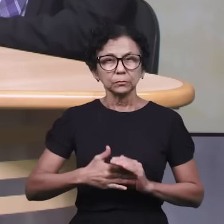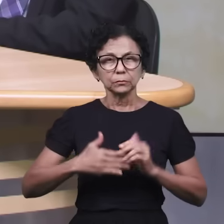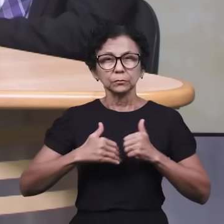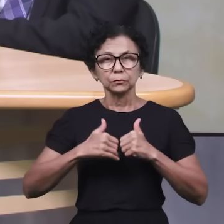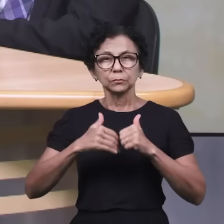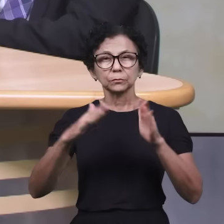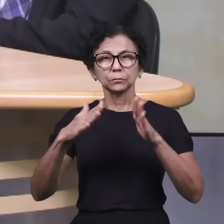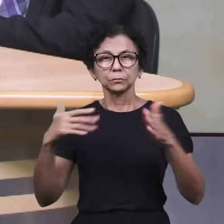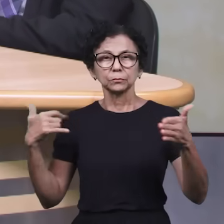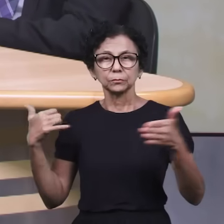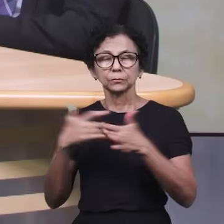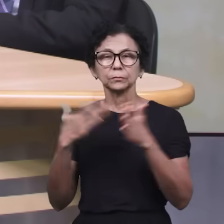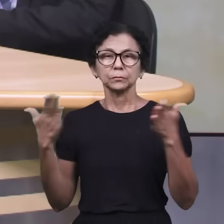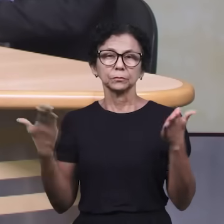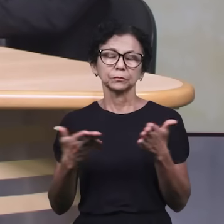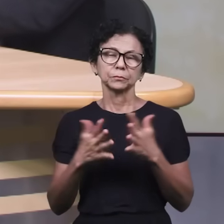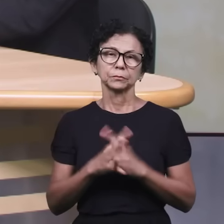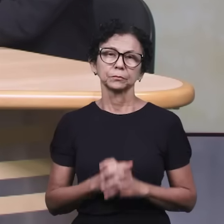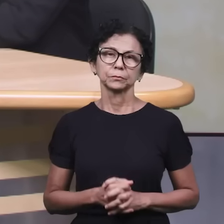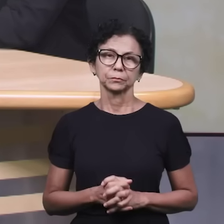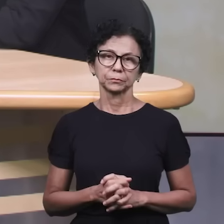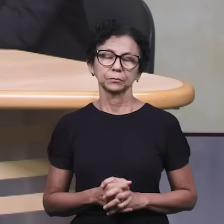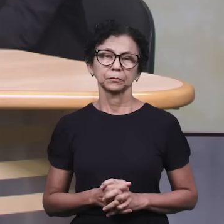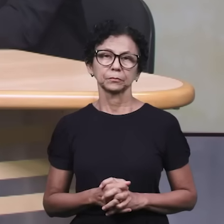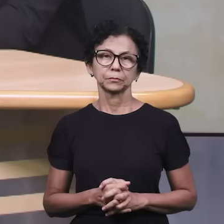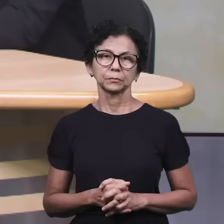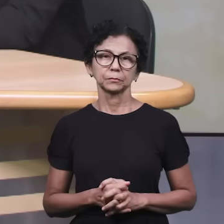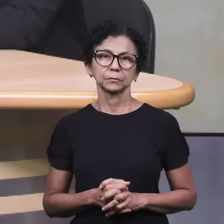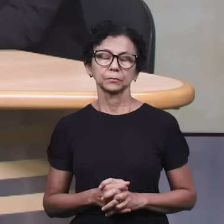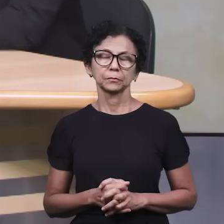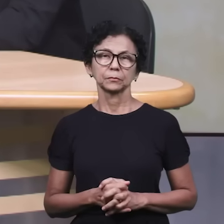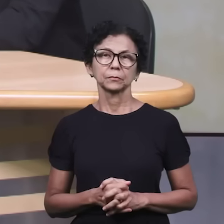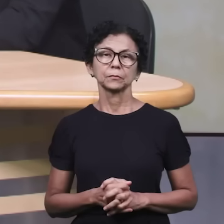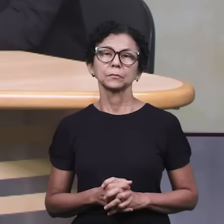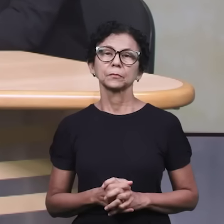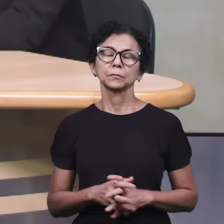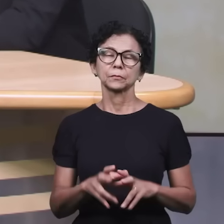isso que nós batizamos nas águas. Nós vamos